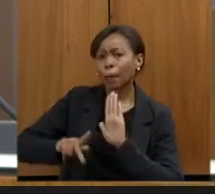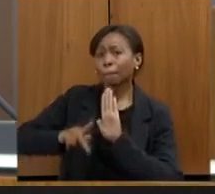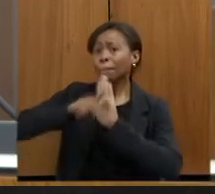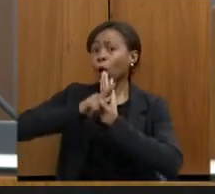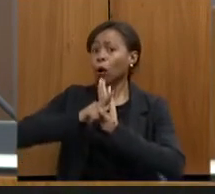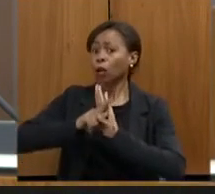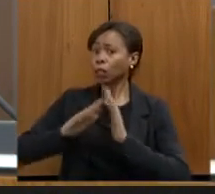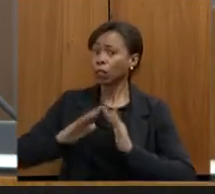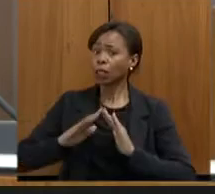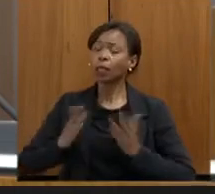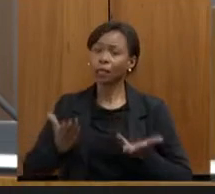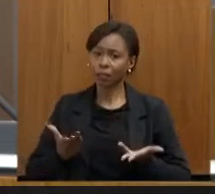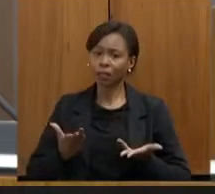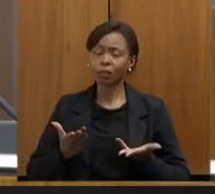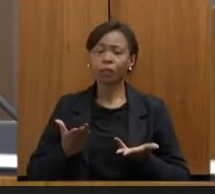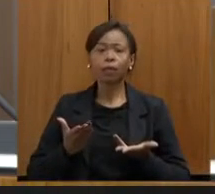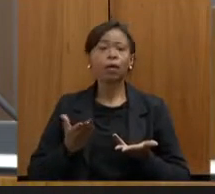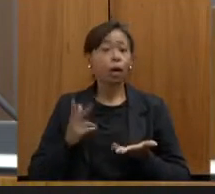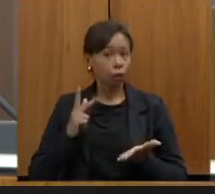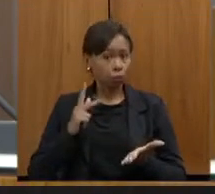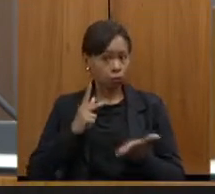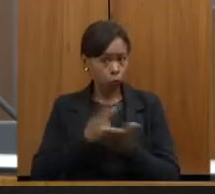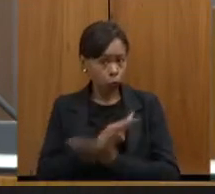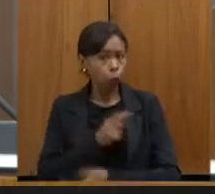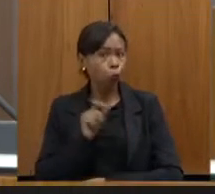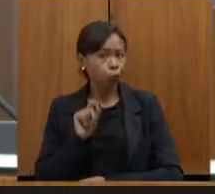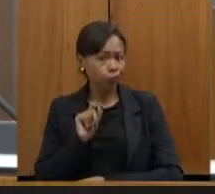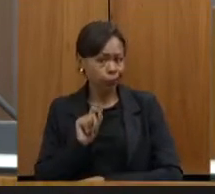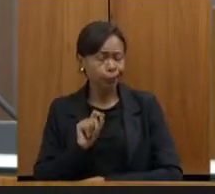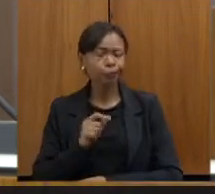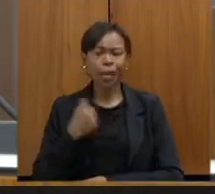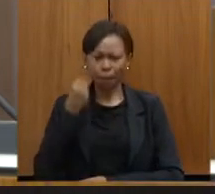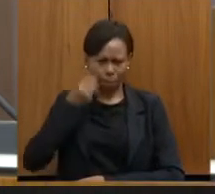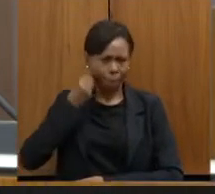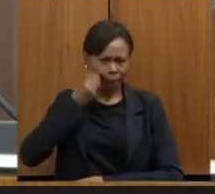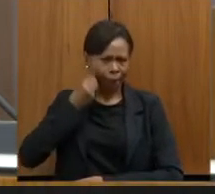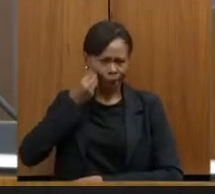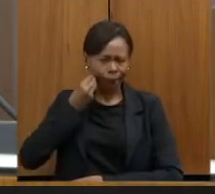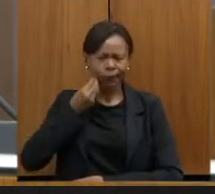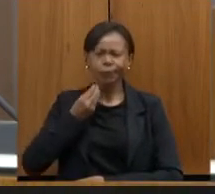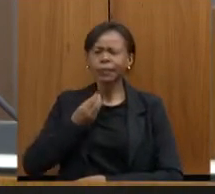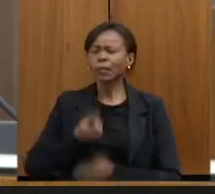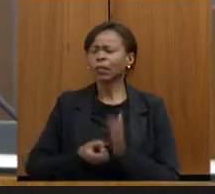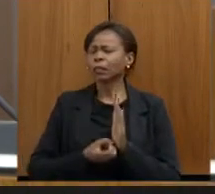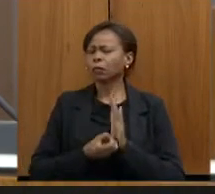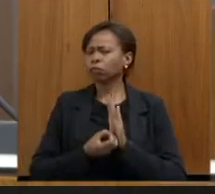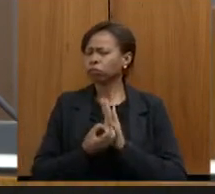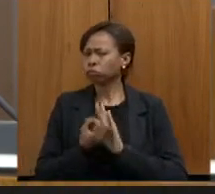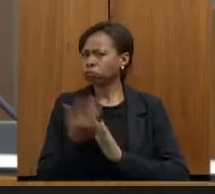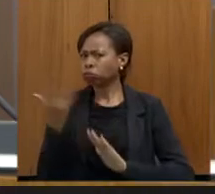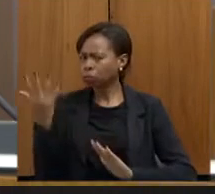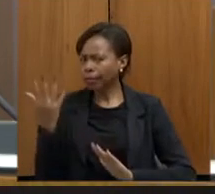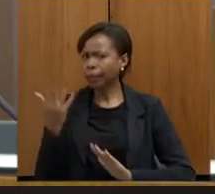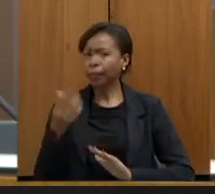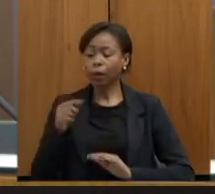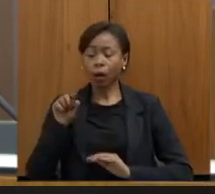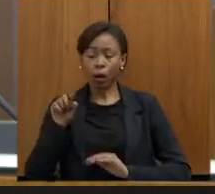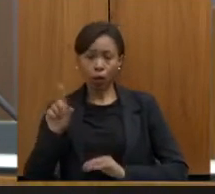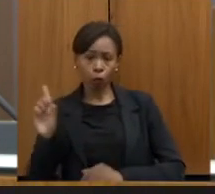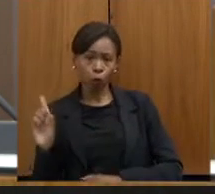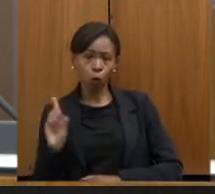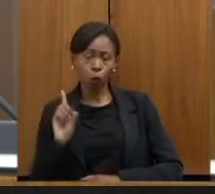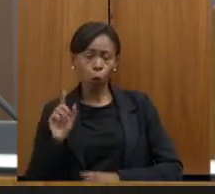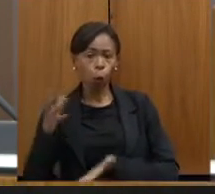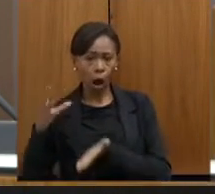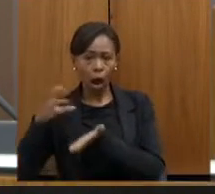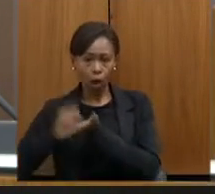Muitas vezes, agora, dizendo aqui para vocês um pouquinho da prática, muitas vezes, vai o cadastrador numa área